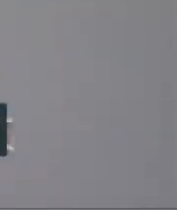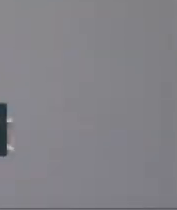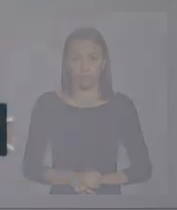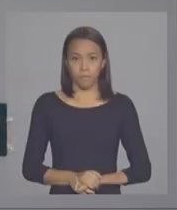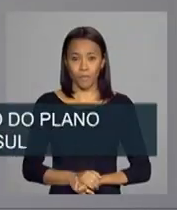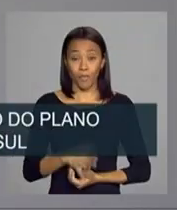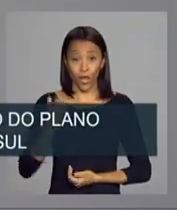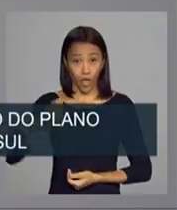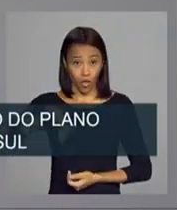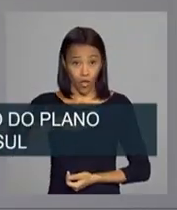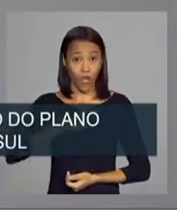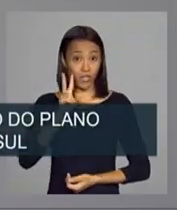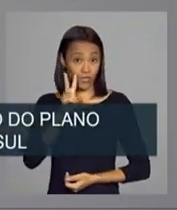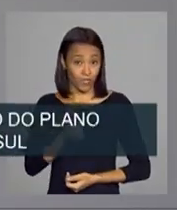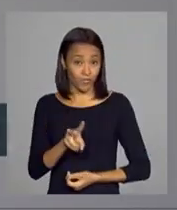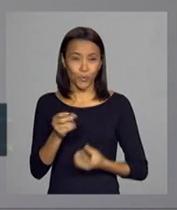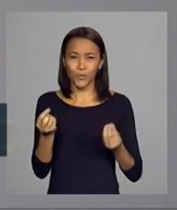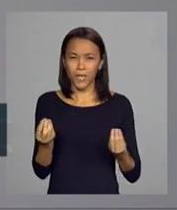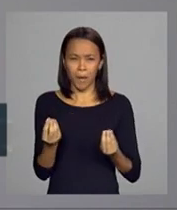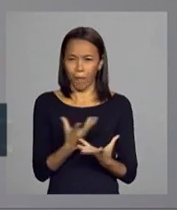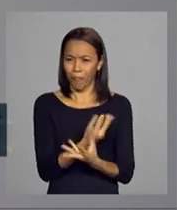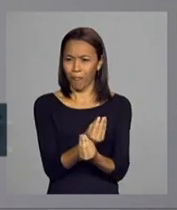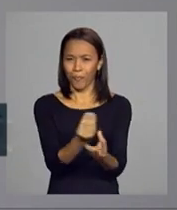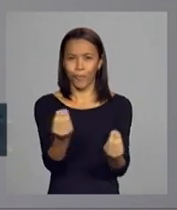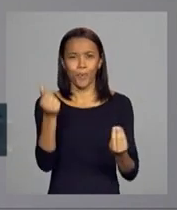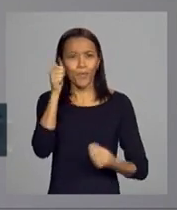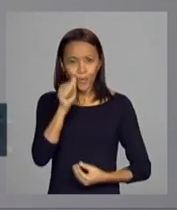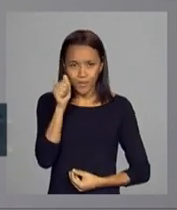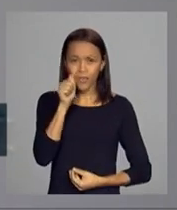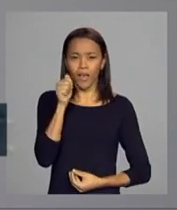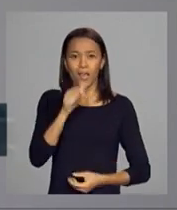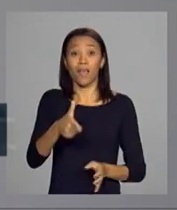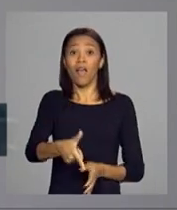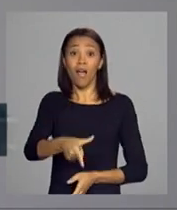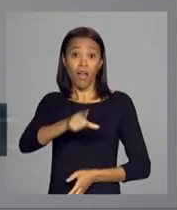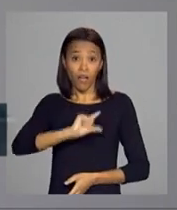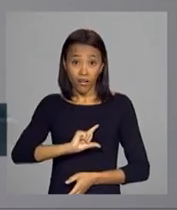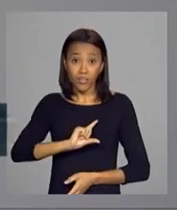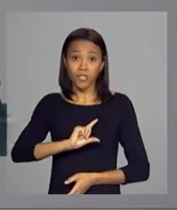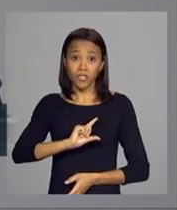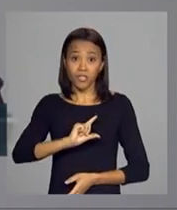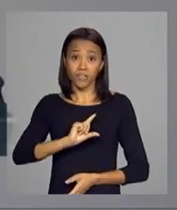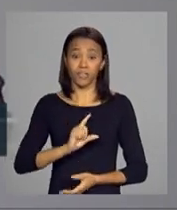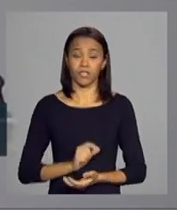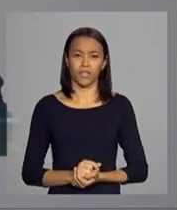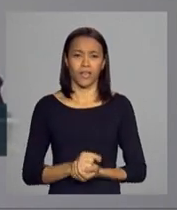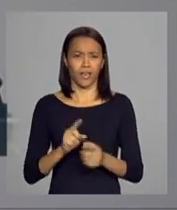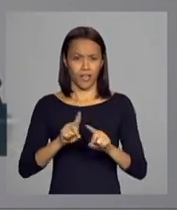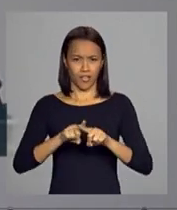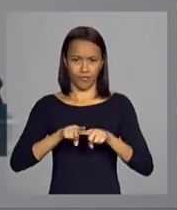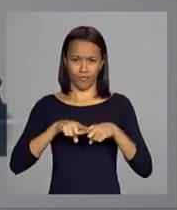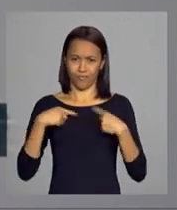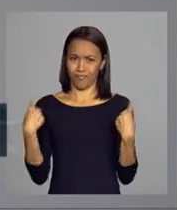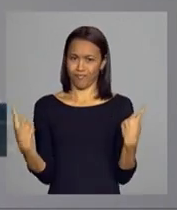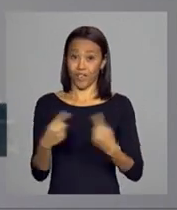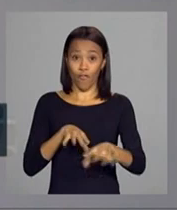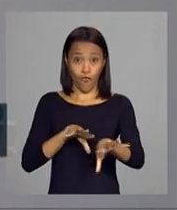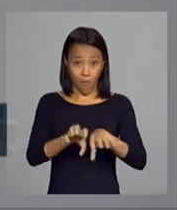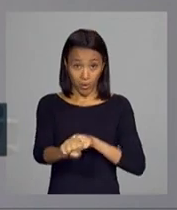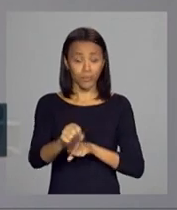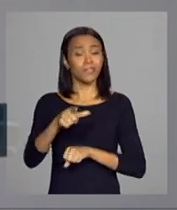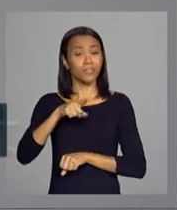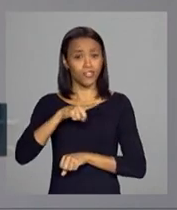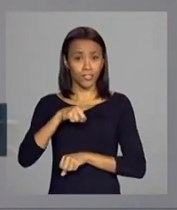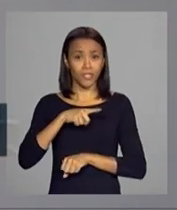Nós vemos esse ato repleto de mulheres. Antes, nos nossos eventos de formatura, nós também